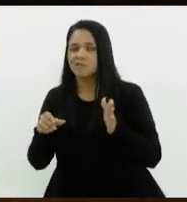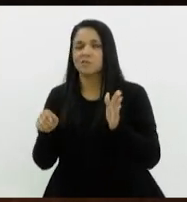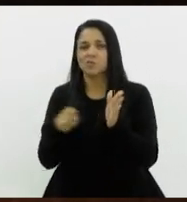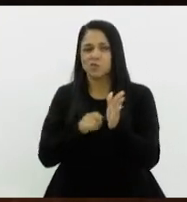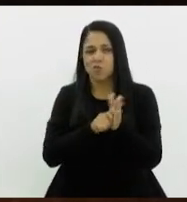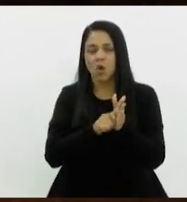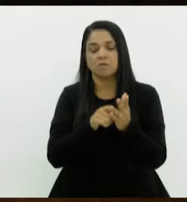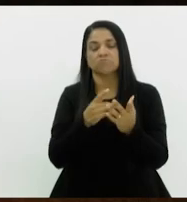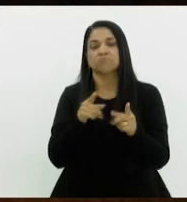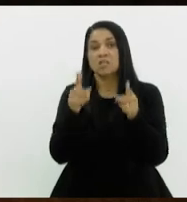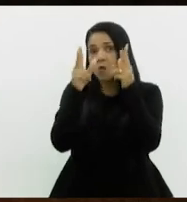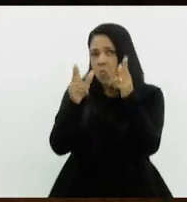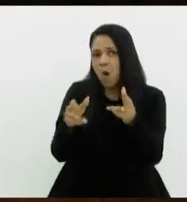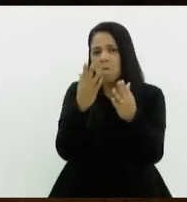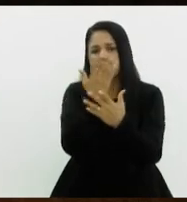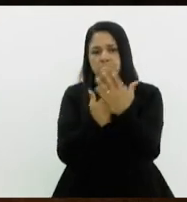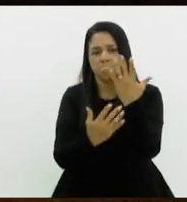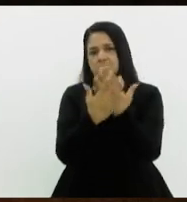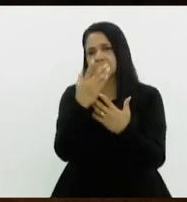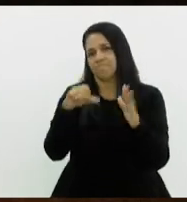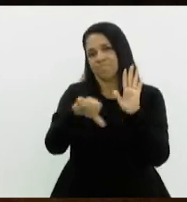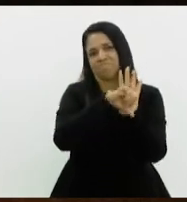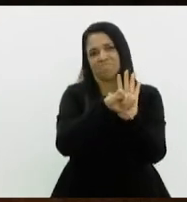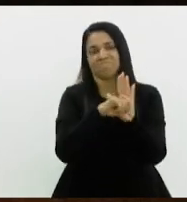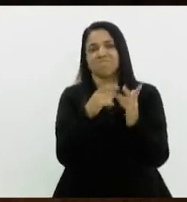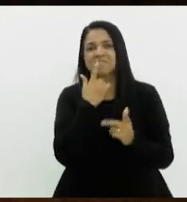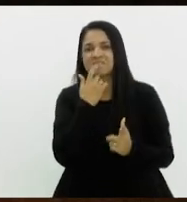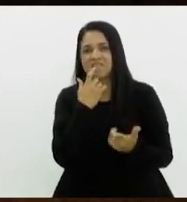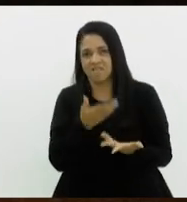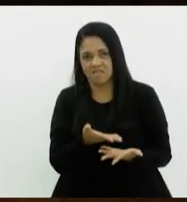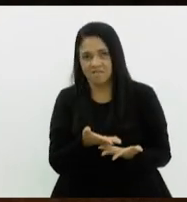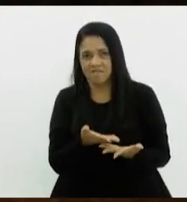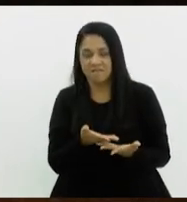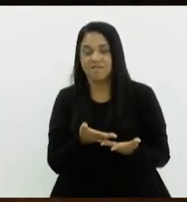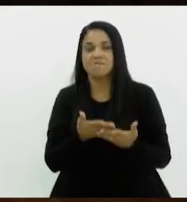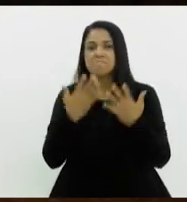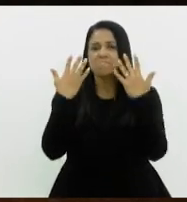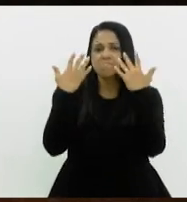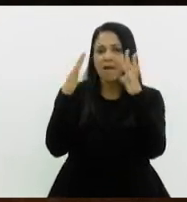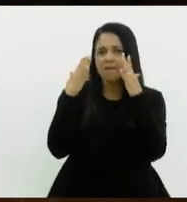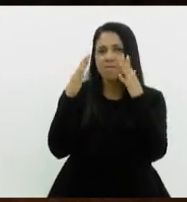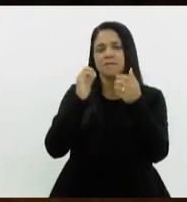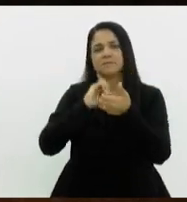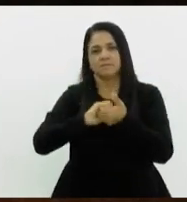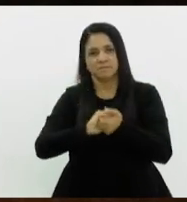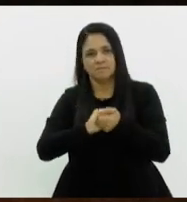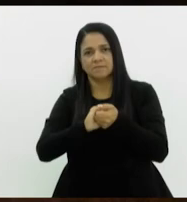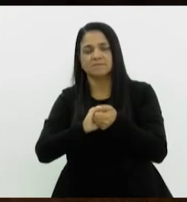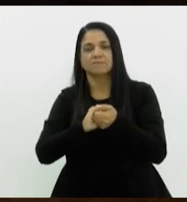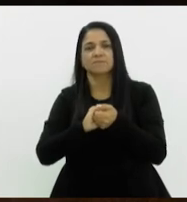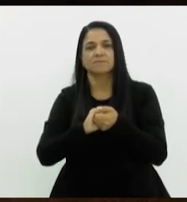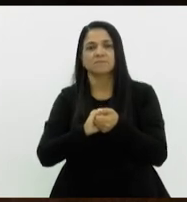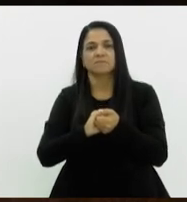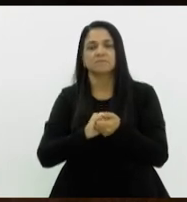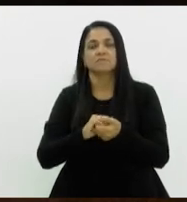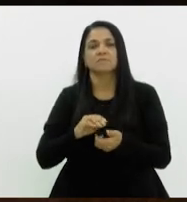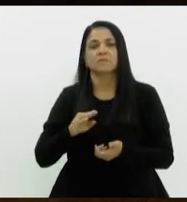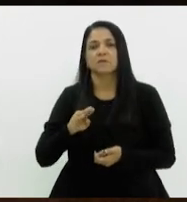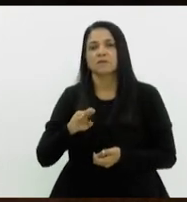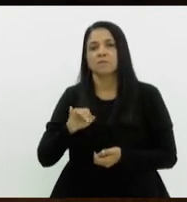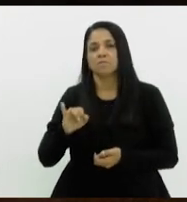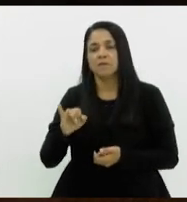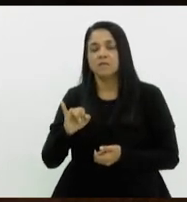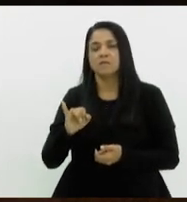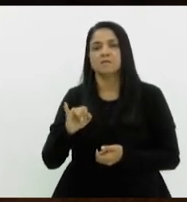de sangue. Então, presidente, parabéns à nossa gloriosa e honrada bicentenária